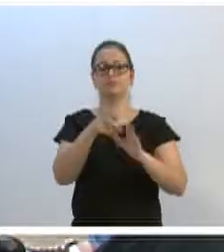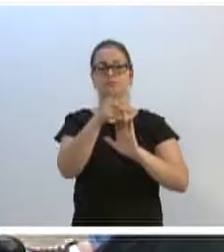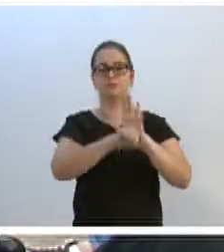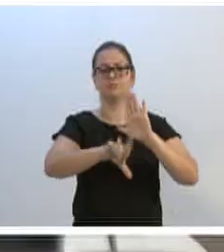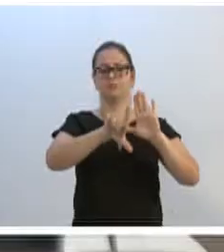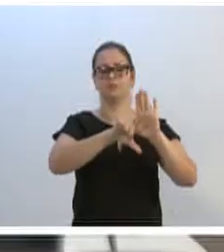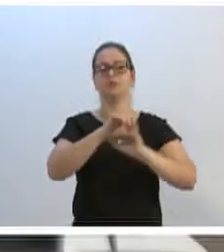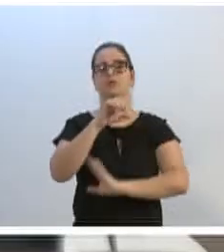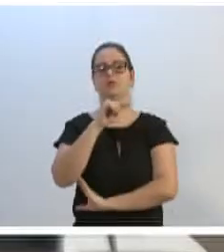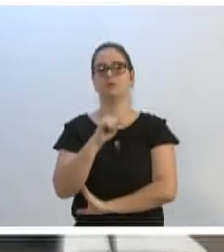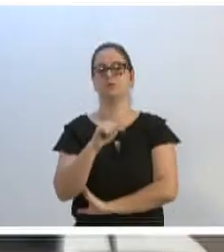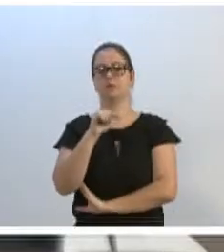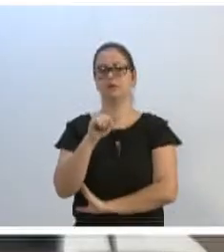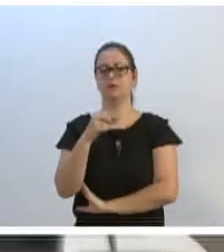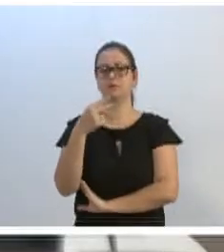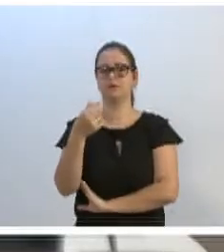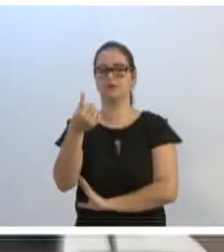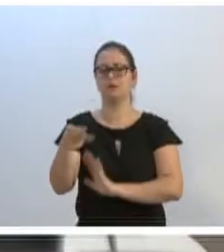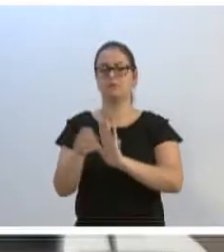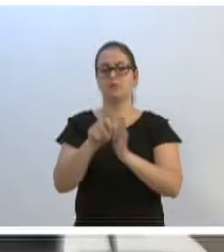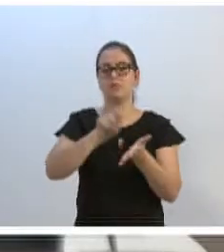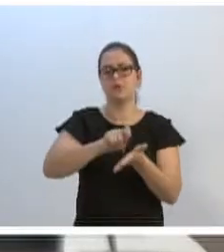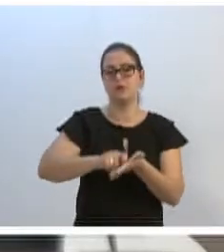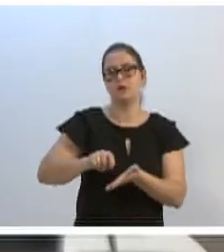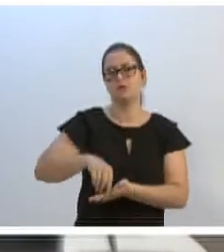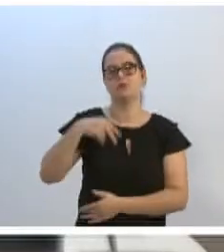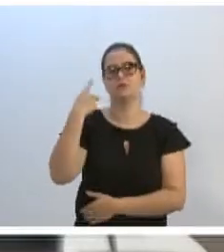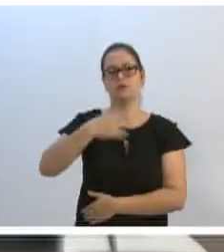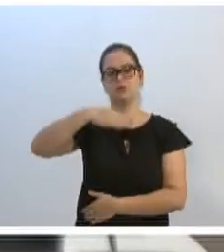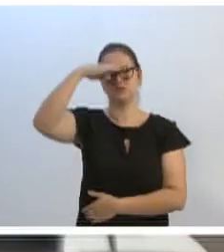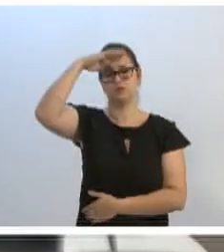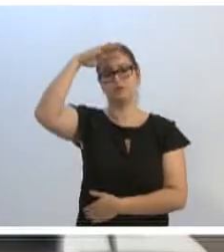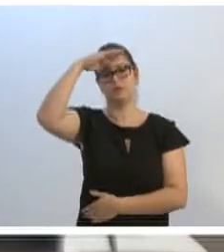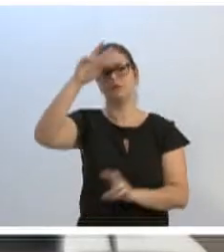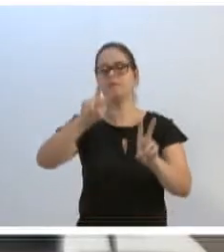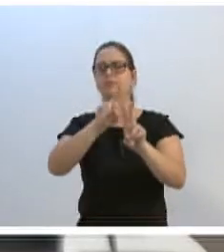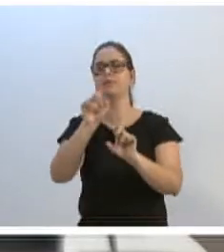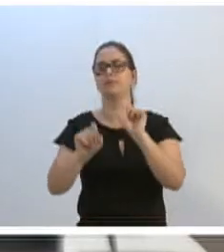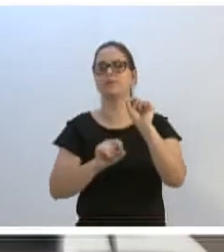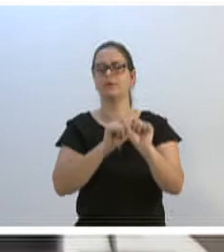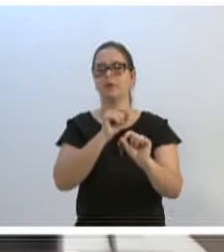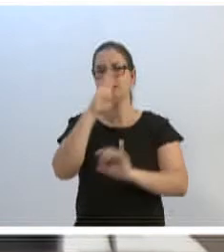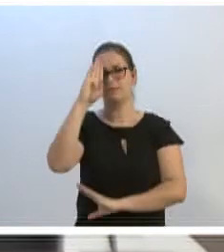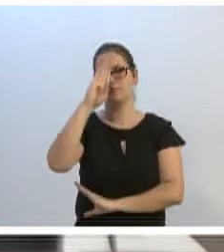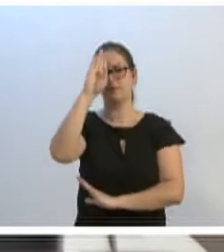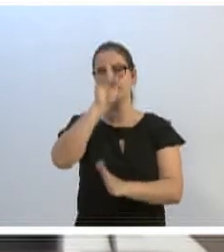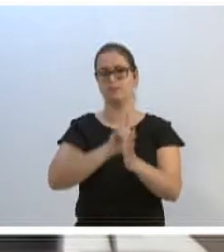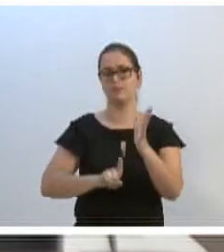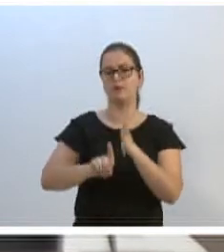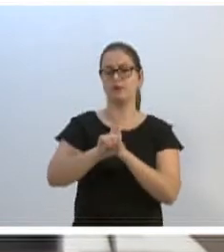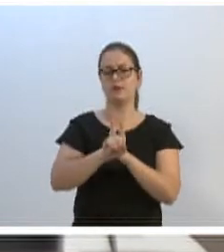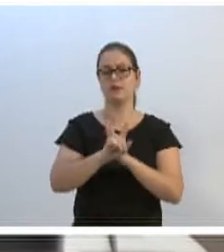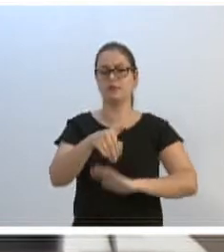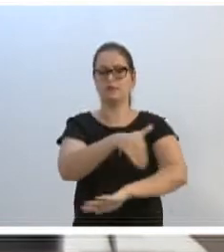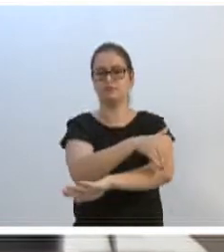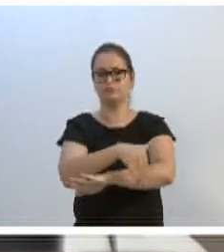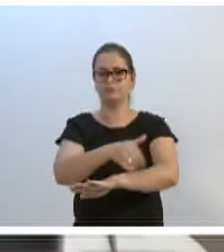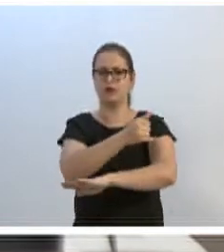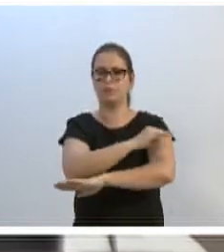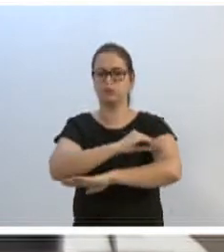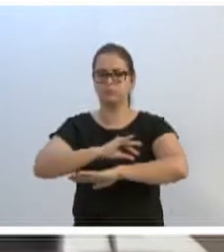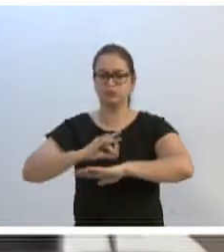número 7.726, de autoria do vereador Jovino Cardoso, que determina a prioridade na pavimentação de vias